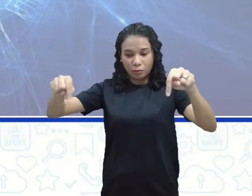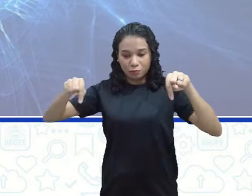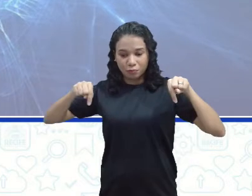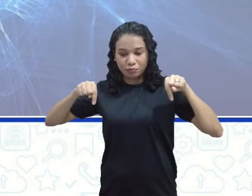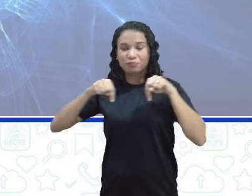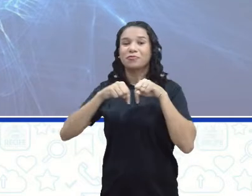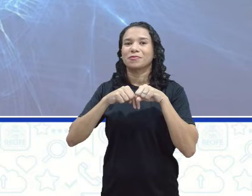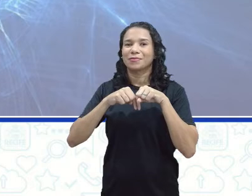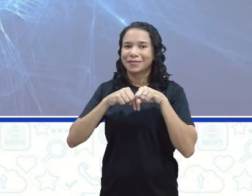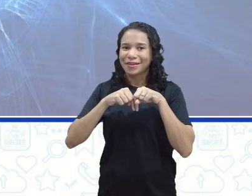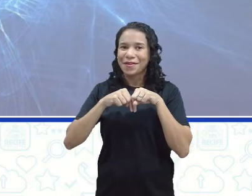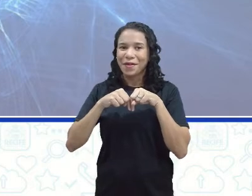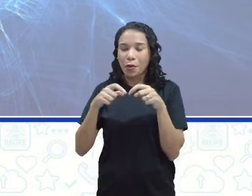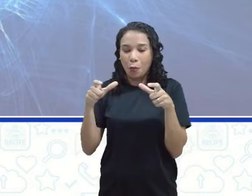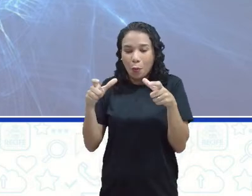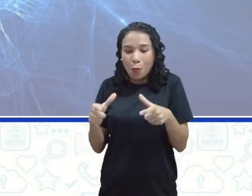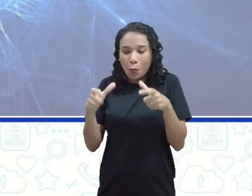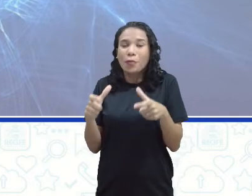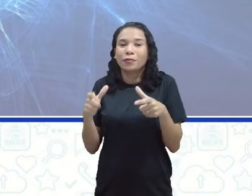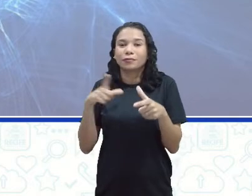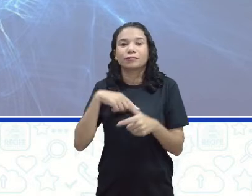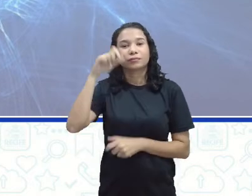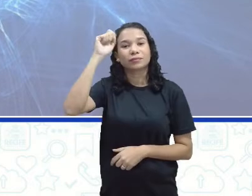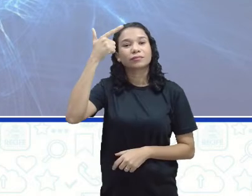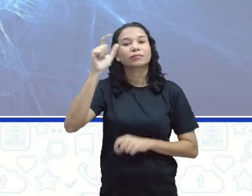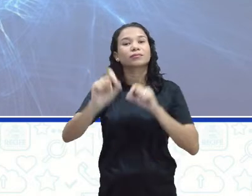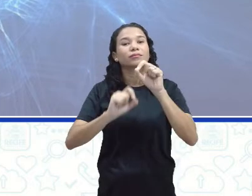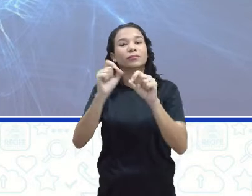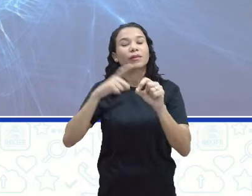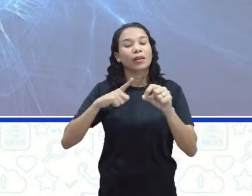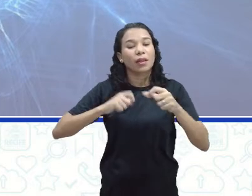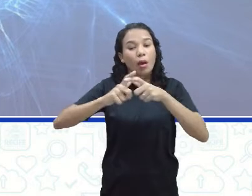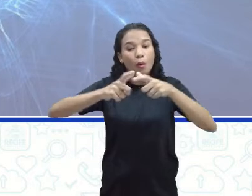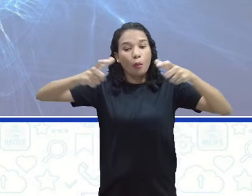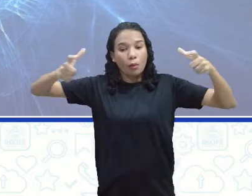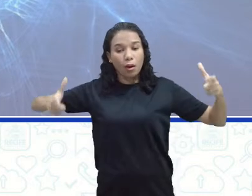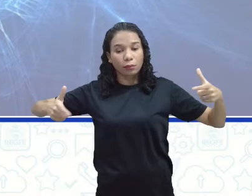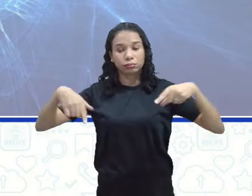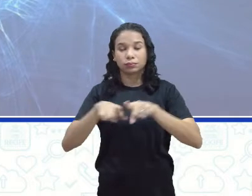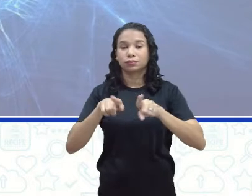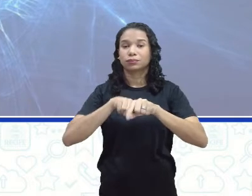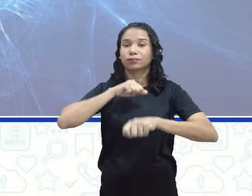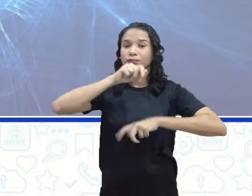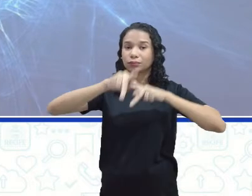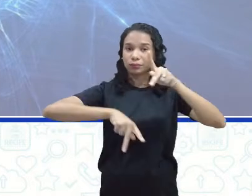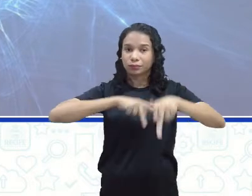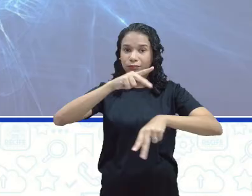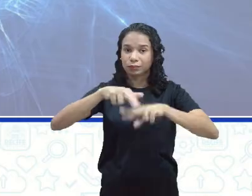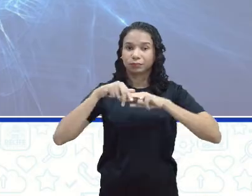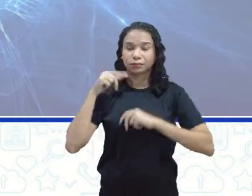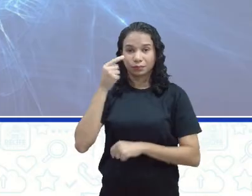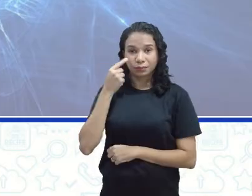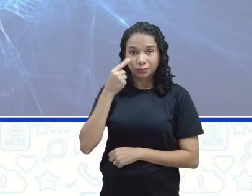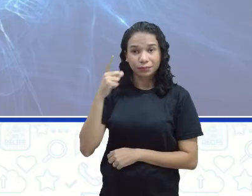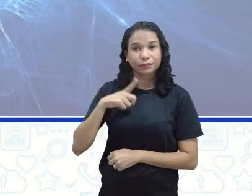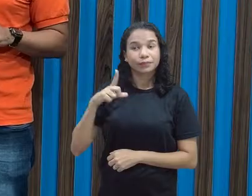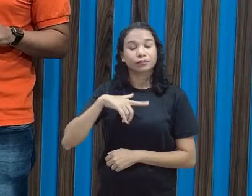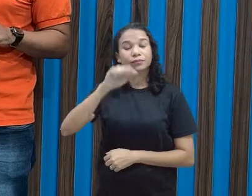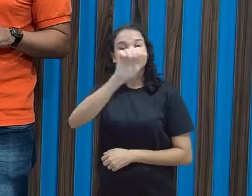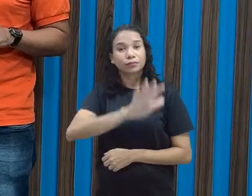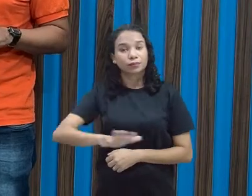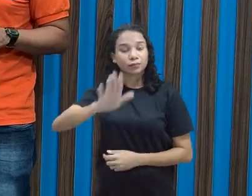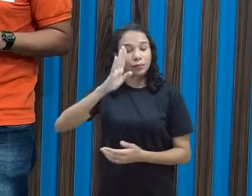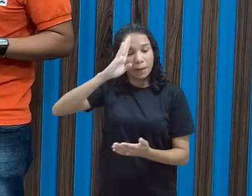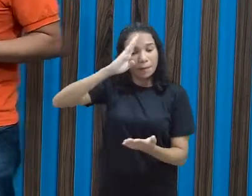mil. Então, obviamente isso tem a ver com a área, e com a população. Então, essa área central